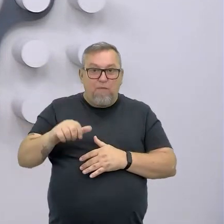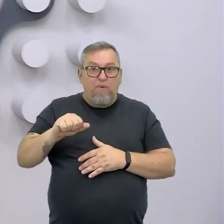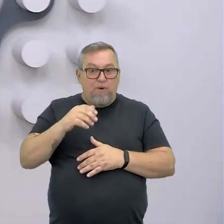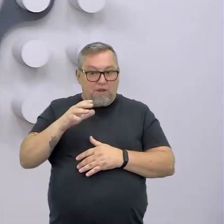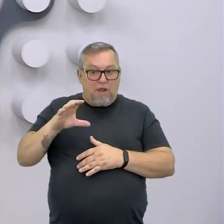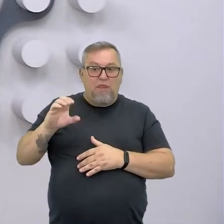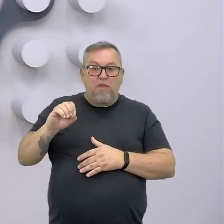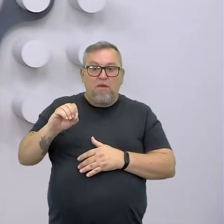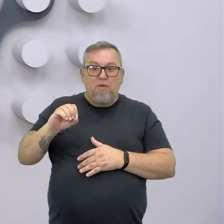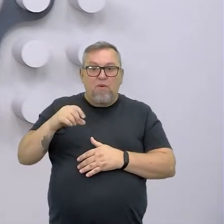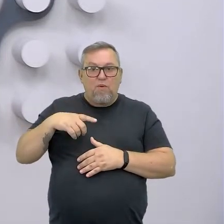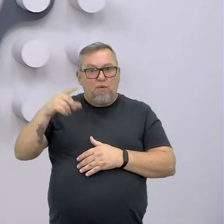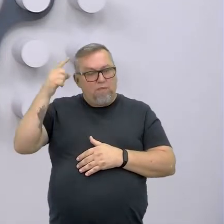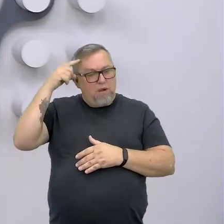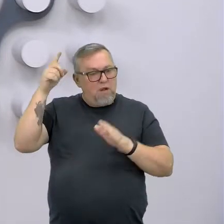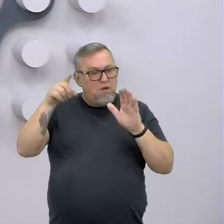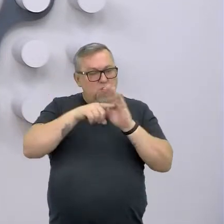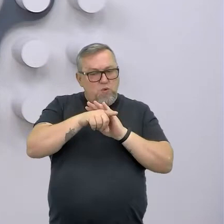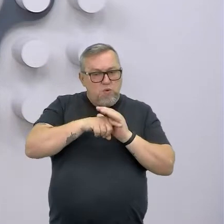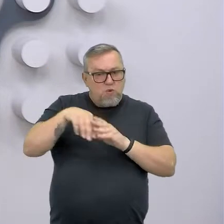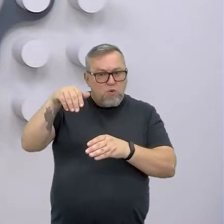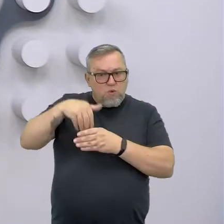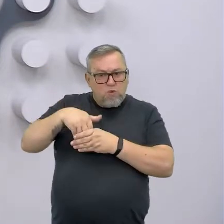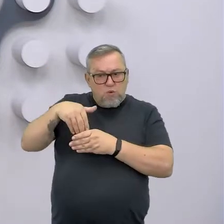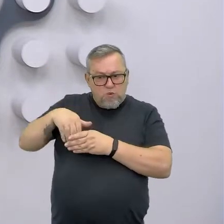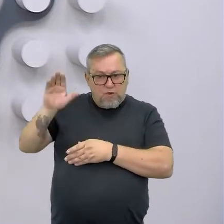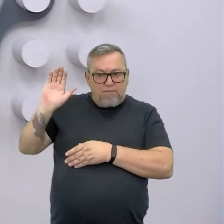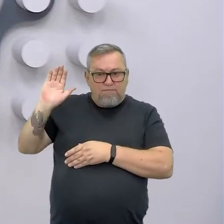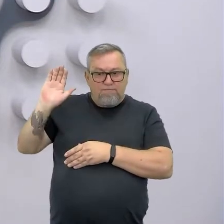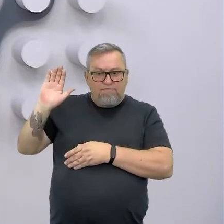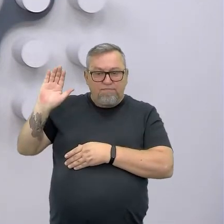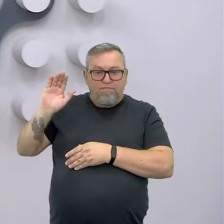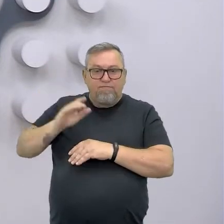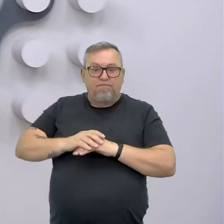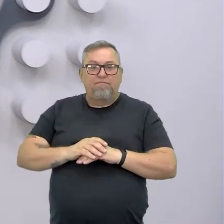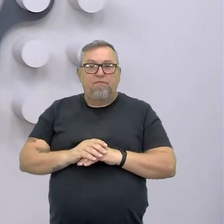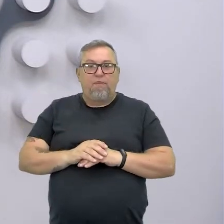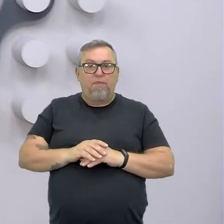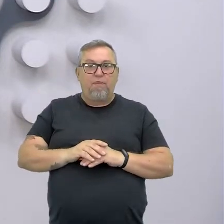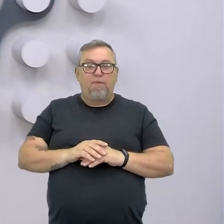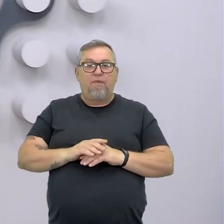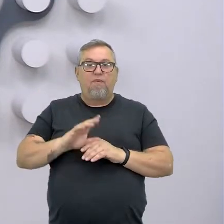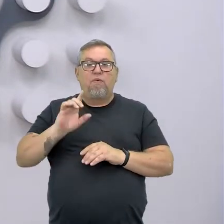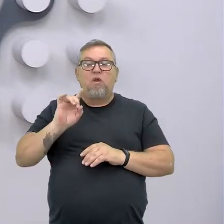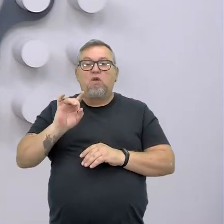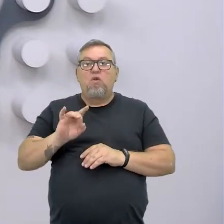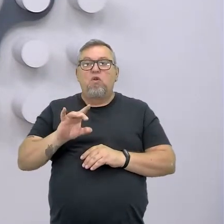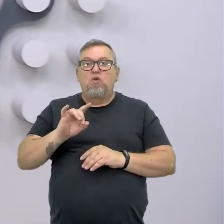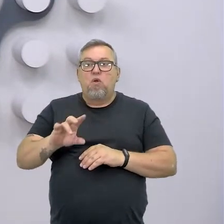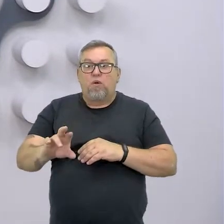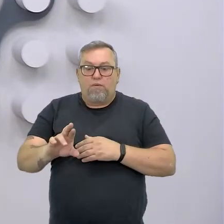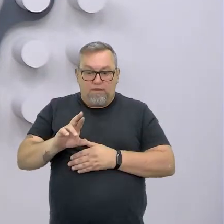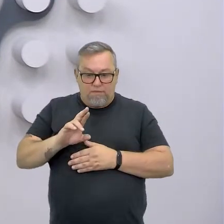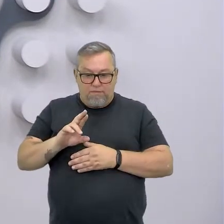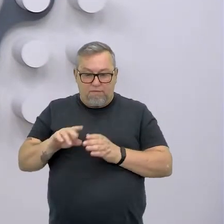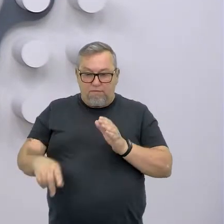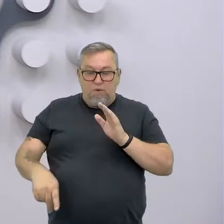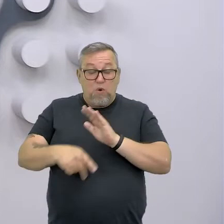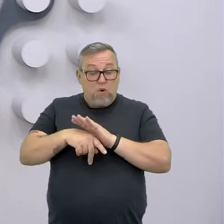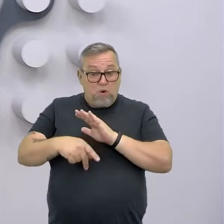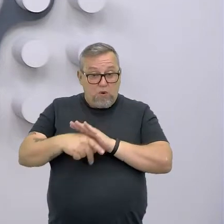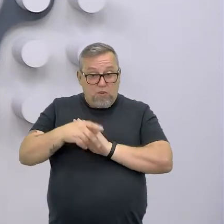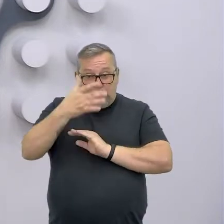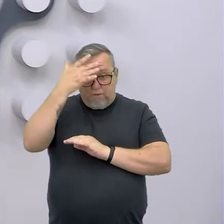de, então, pensando na pesquisa eleitoral, não apenas obter a resposta do